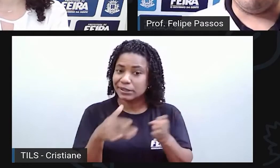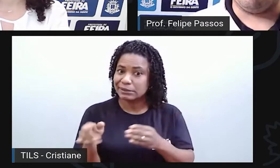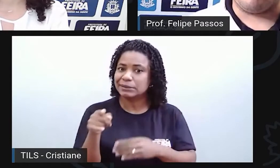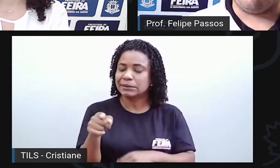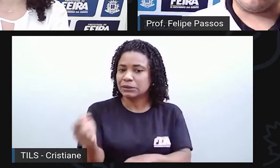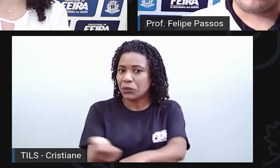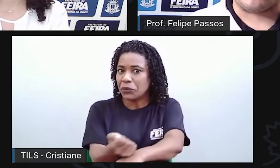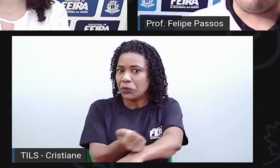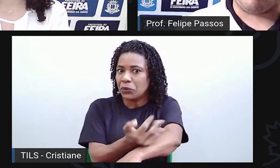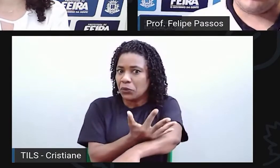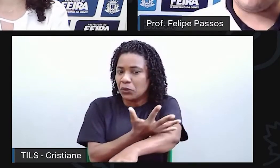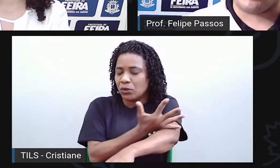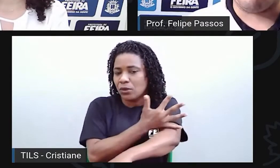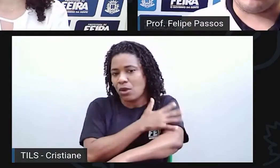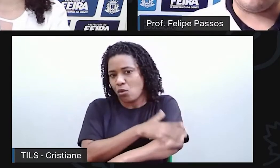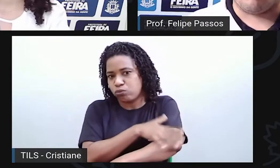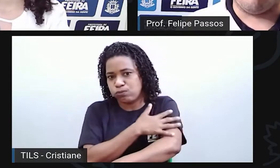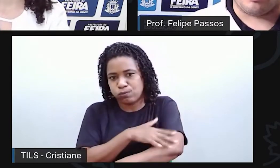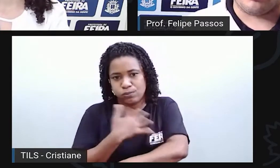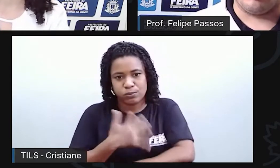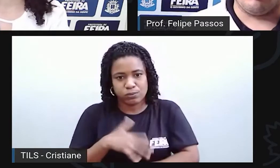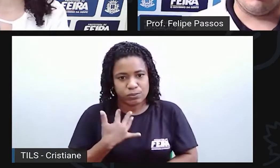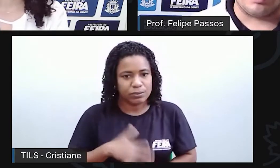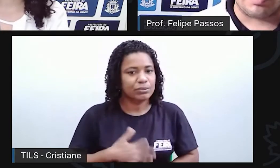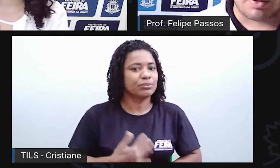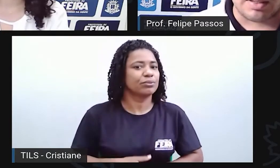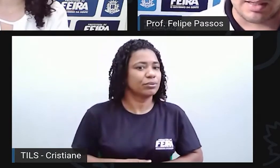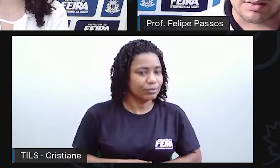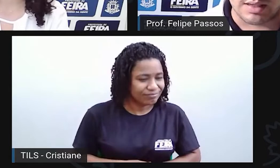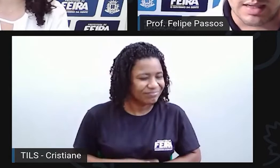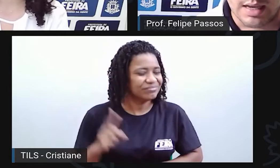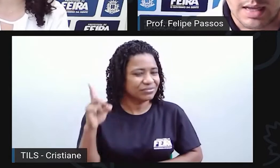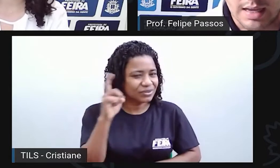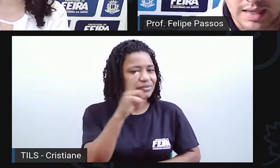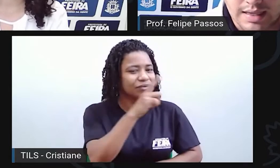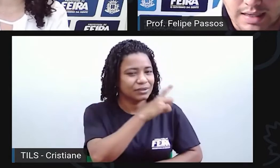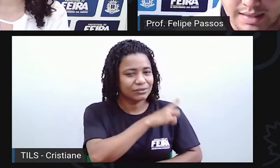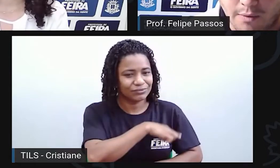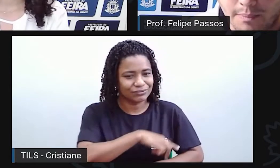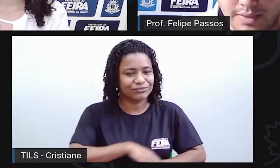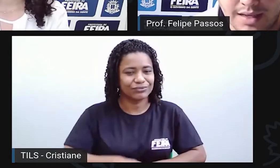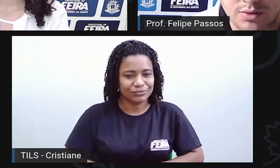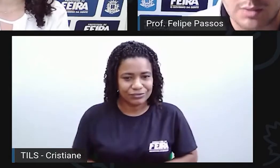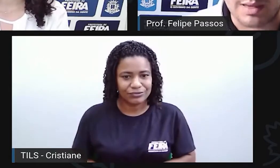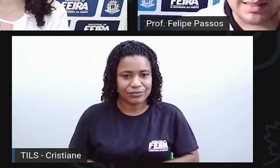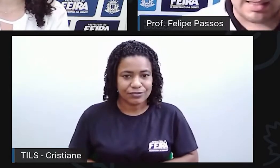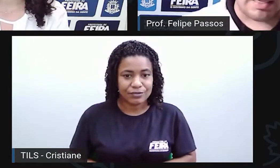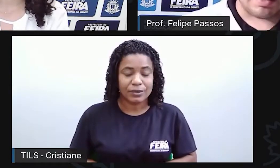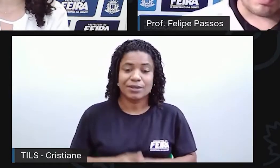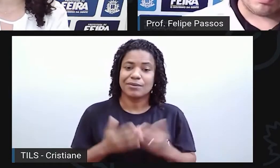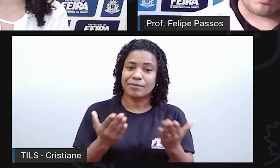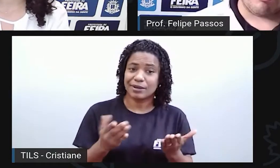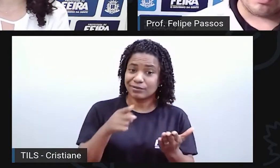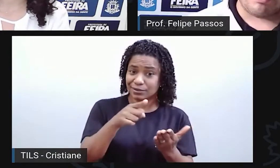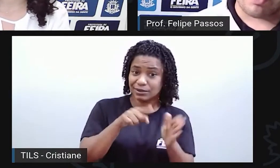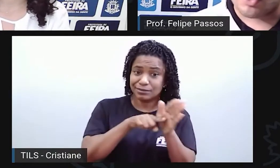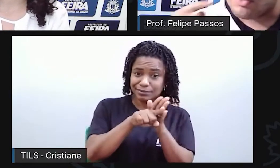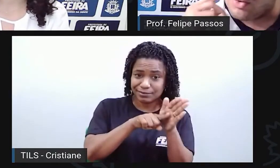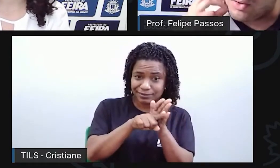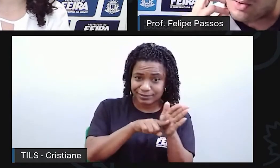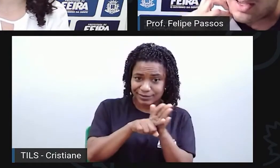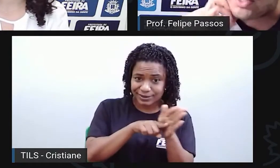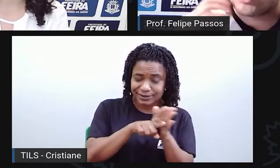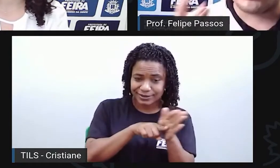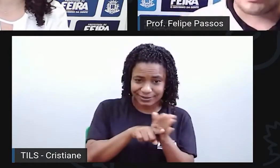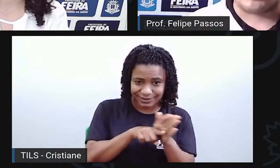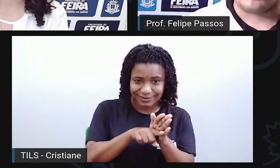consegue mostrar assim, bem claramente como é doloroso esse processo, né? Então, nas suas pesquisas, você